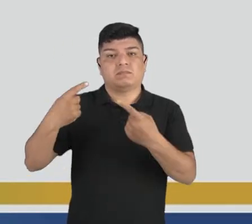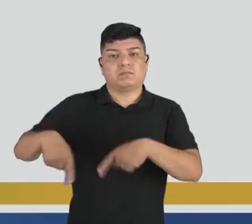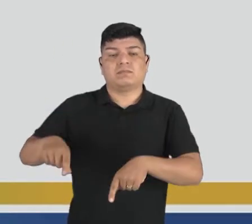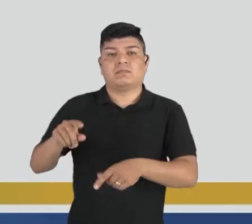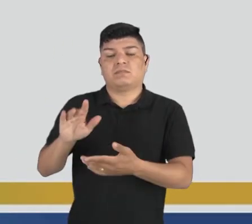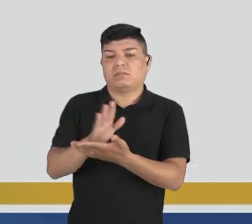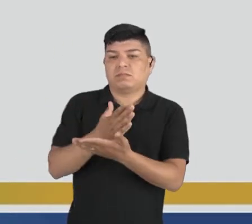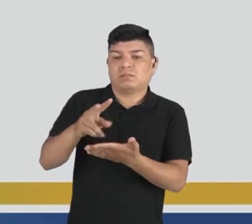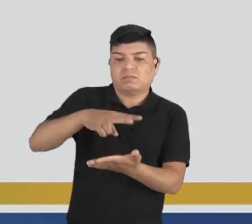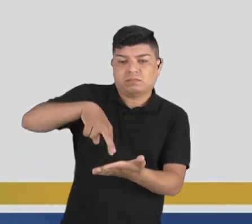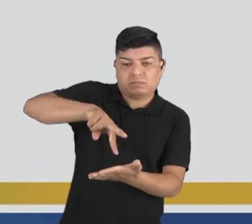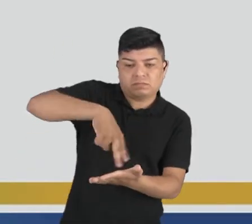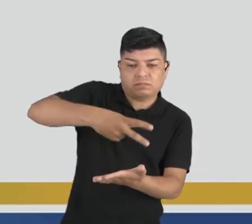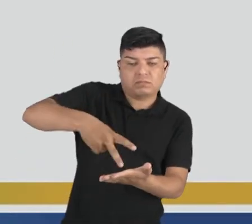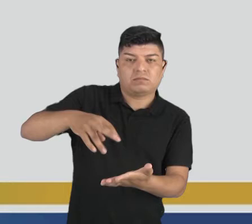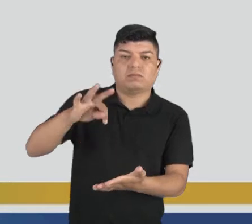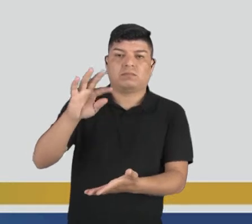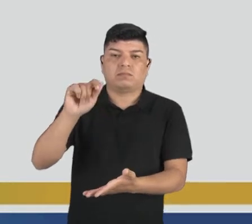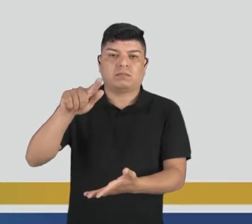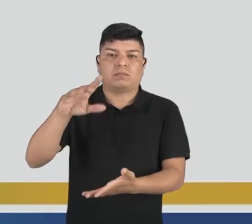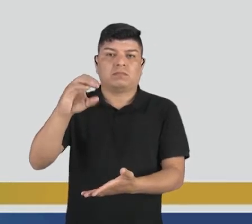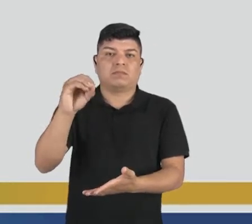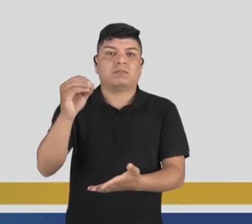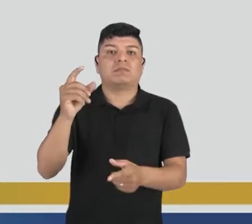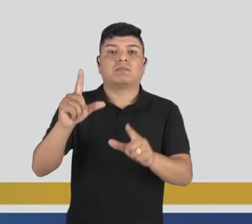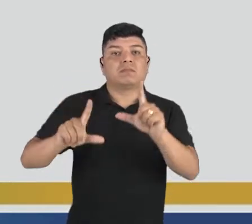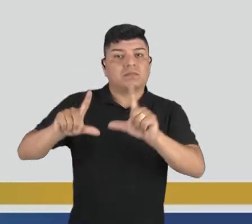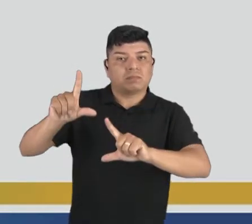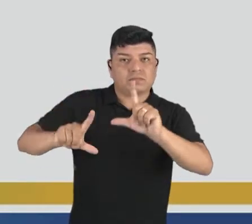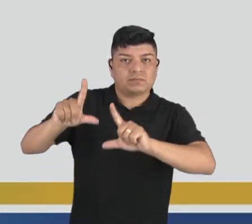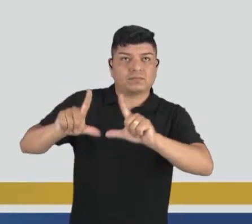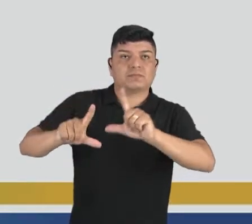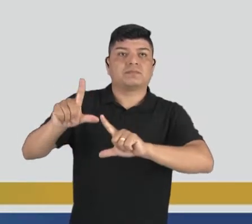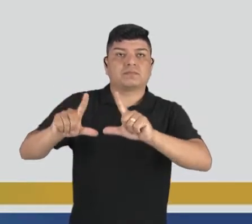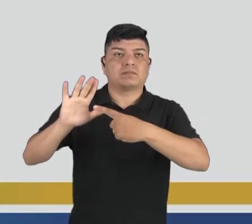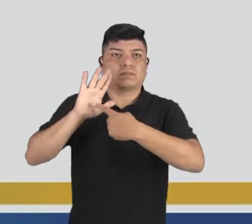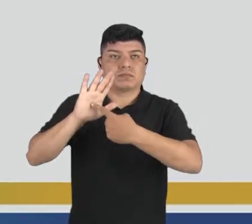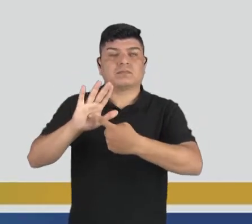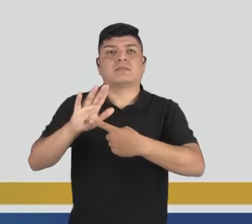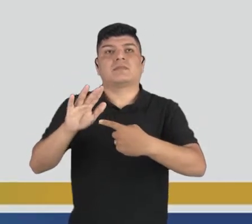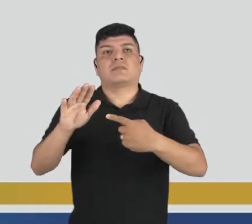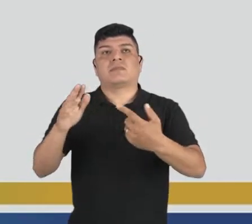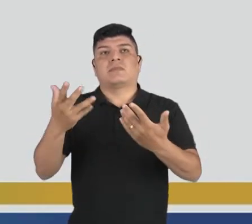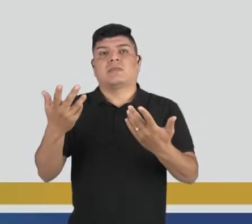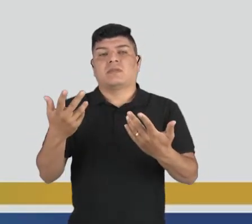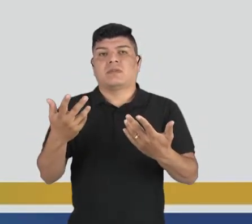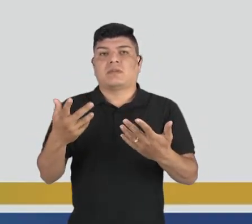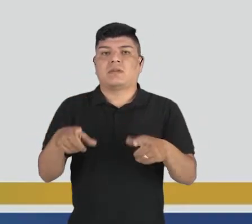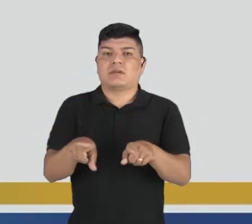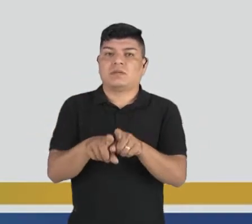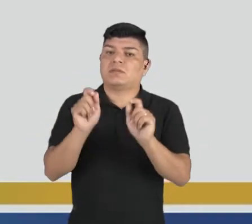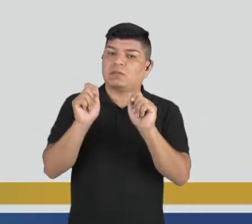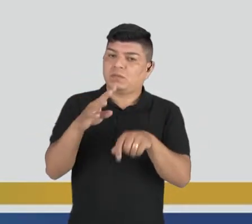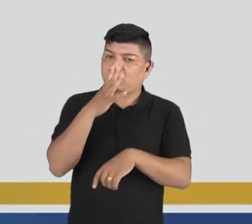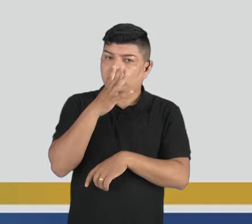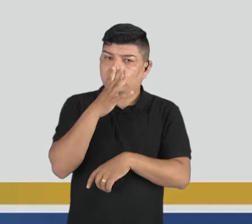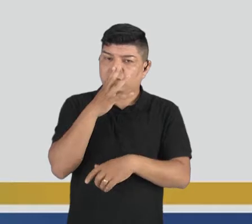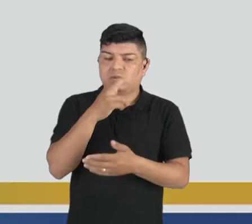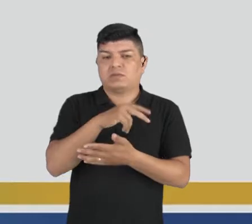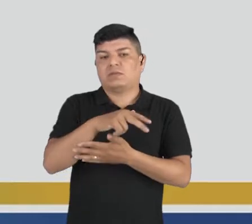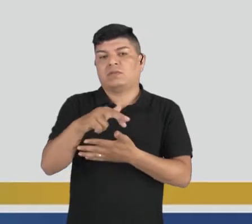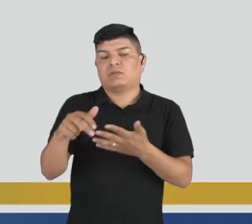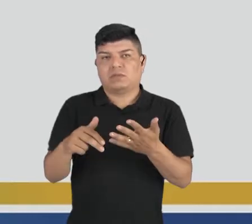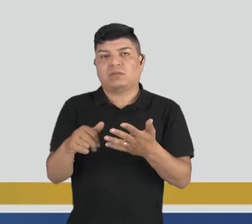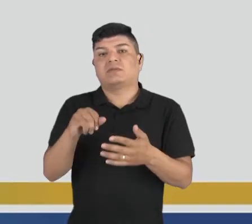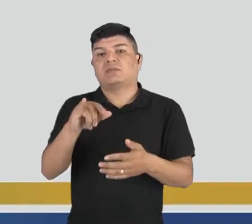tango que eles são também transmitidos aí pelas TVs, né, TV de canais fechados que você pode assistir de qualquer lugar